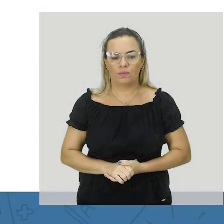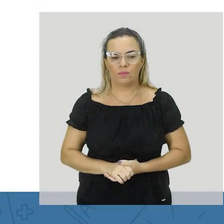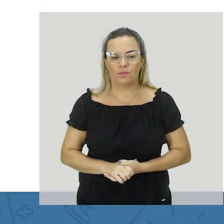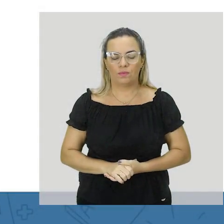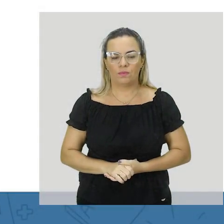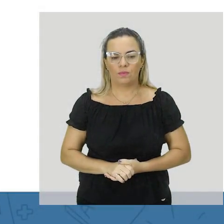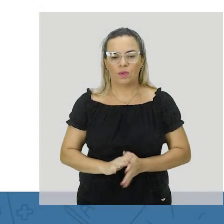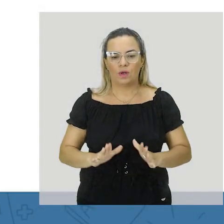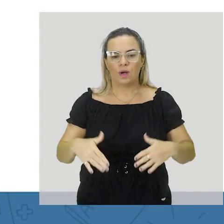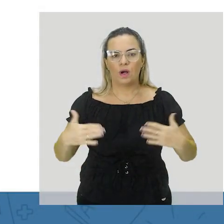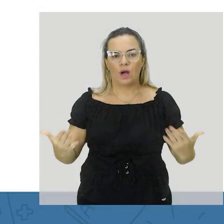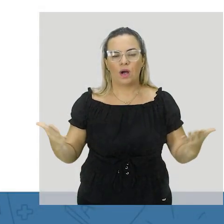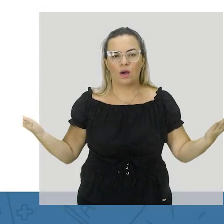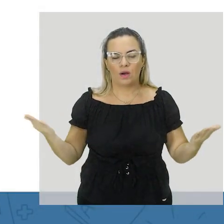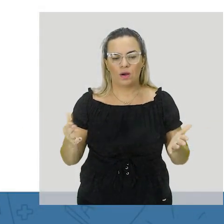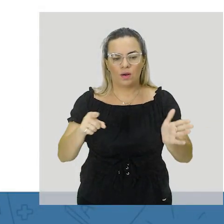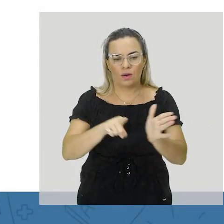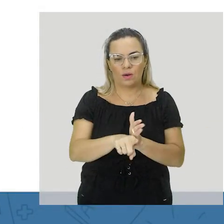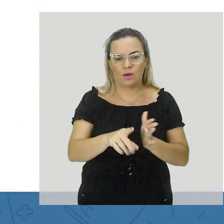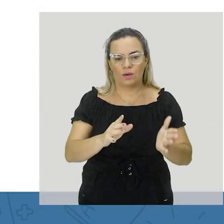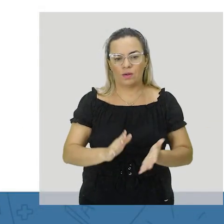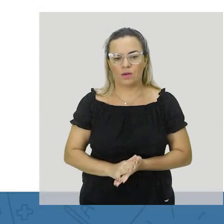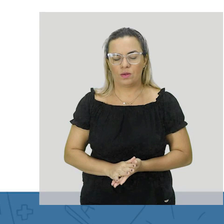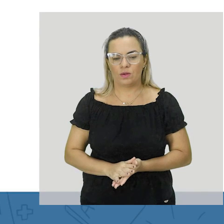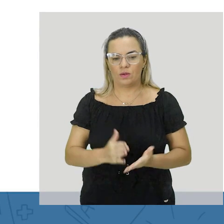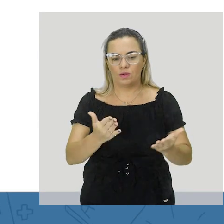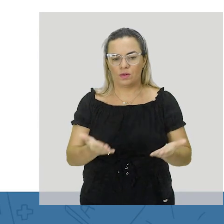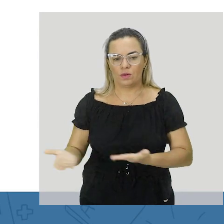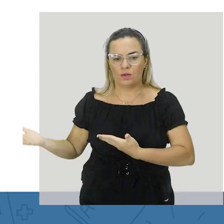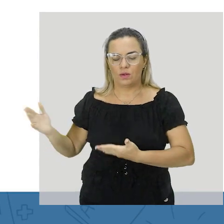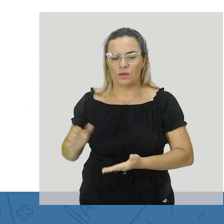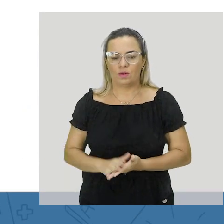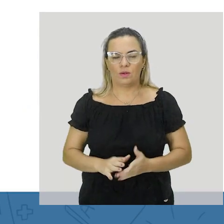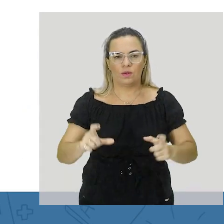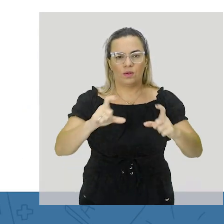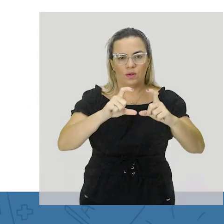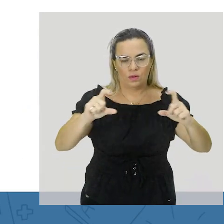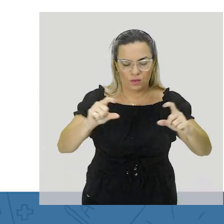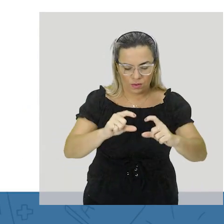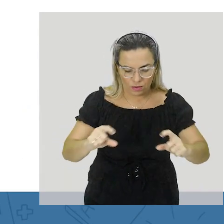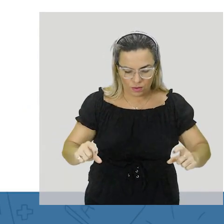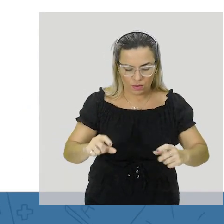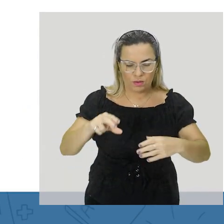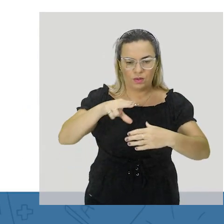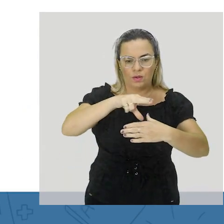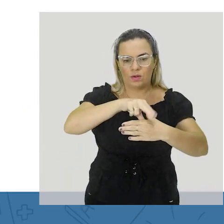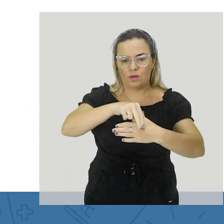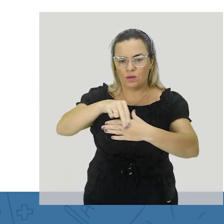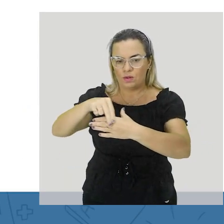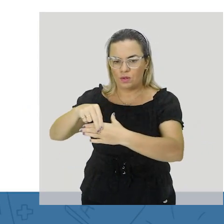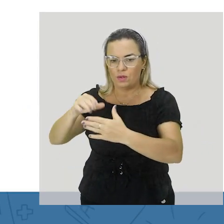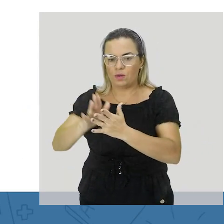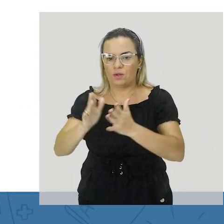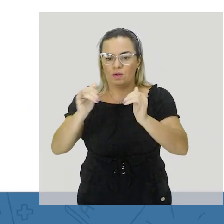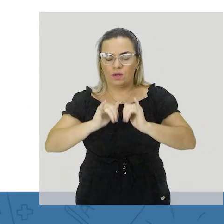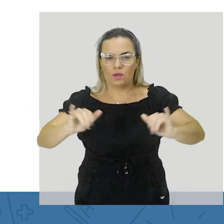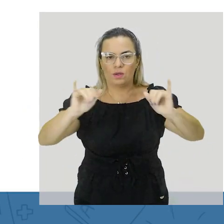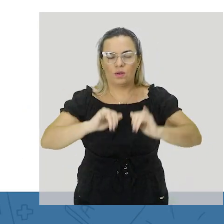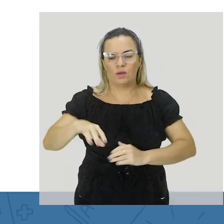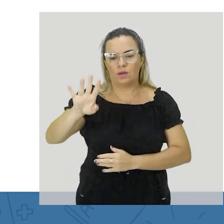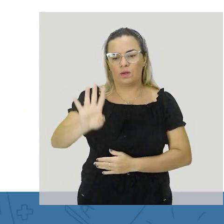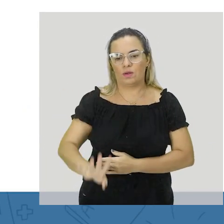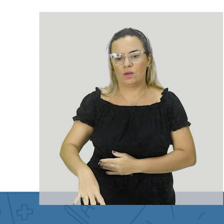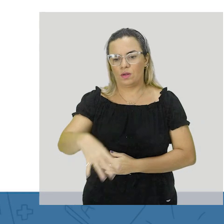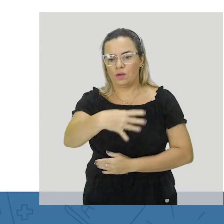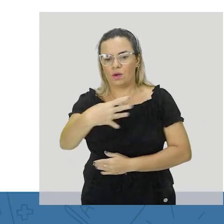vamos para a questão de fato, né? A questão é o seguinte, ó. Considerando os versos da cestilha e as informações da tabela,